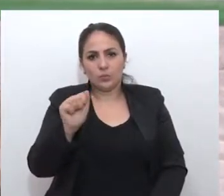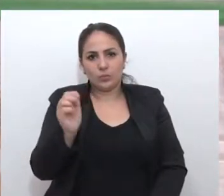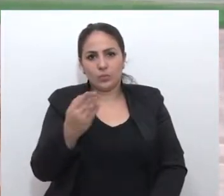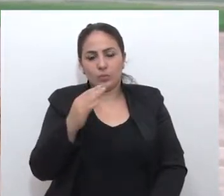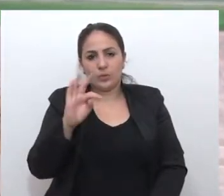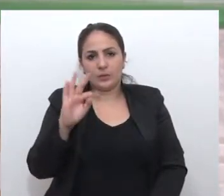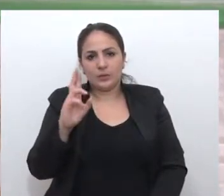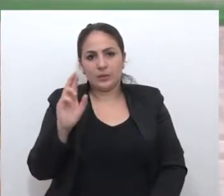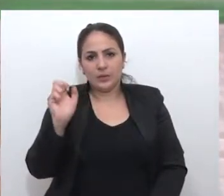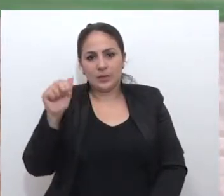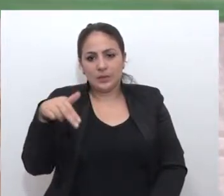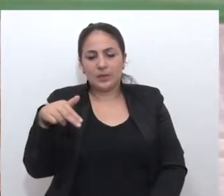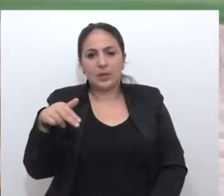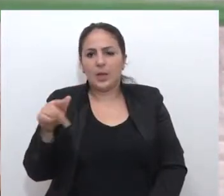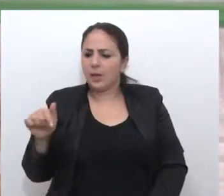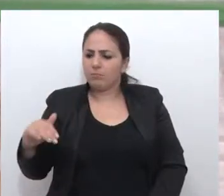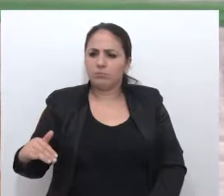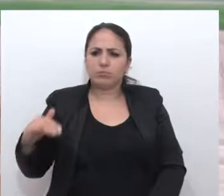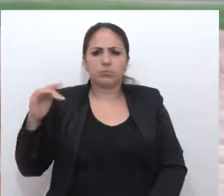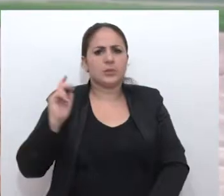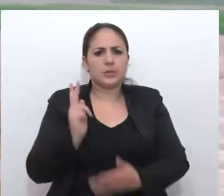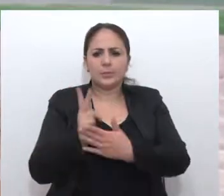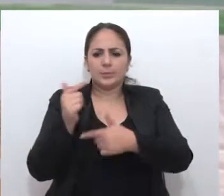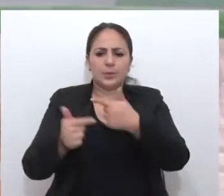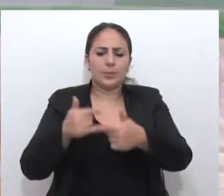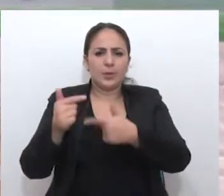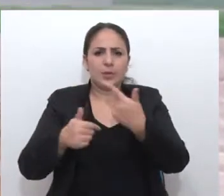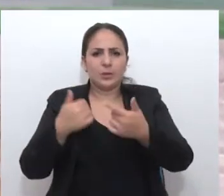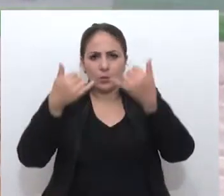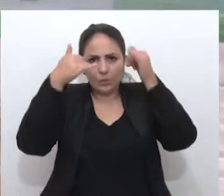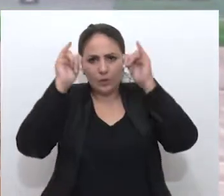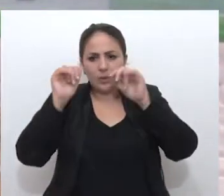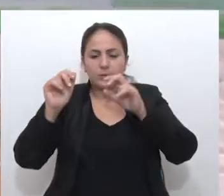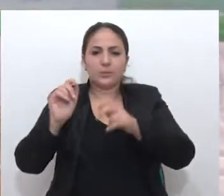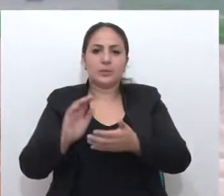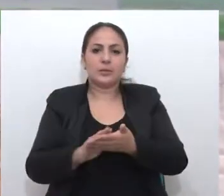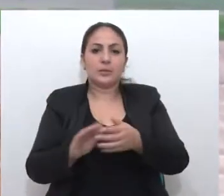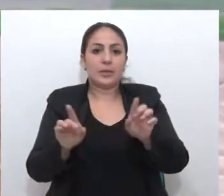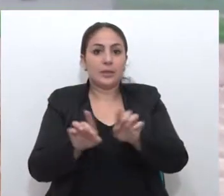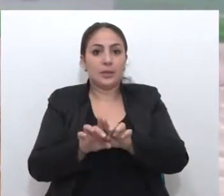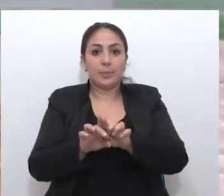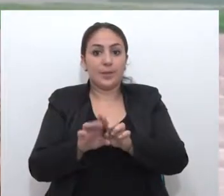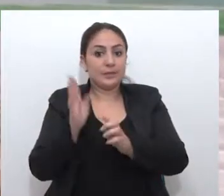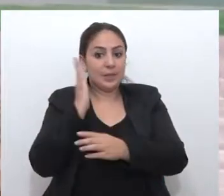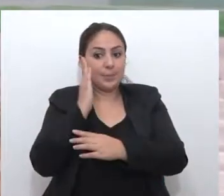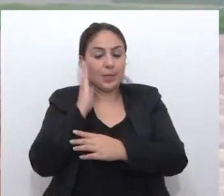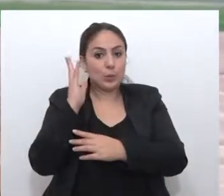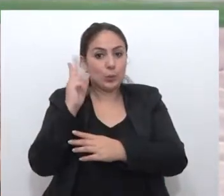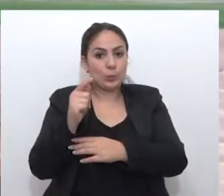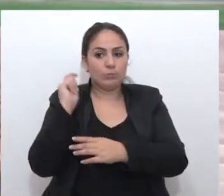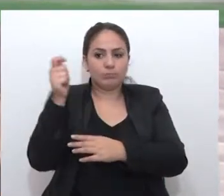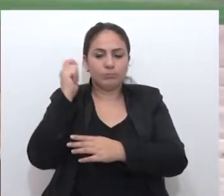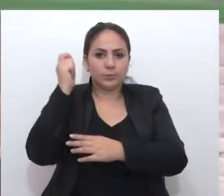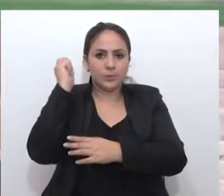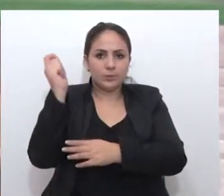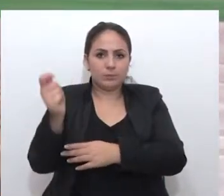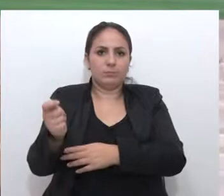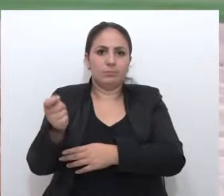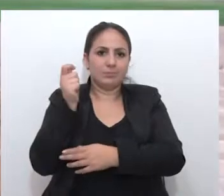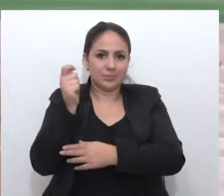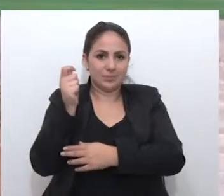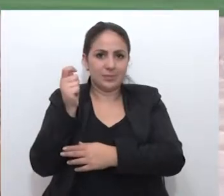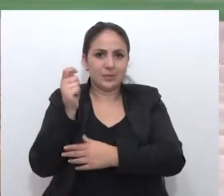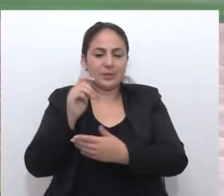se criou lá lidando com gado e um grande domador, que ele era domador